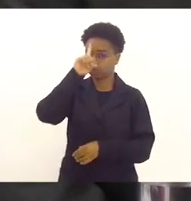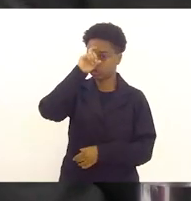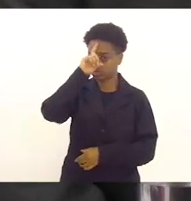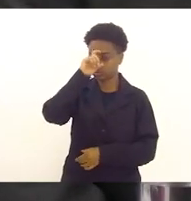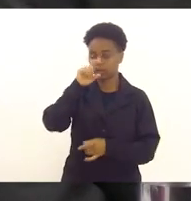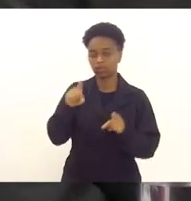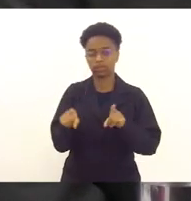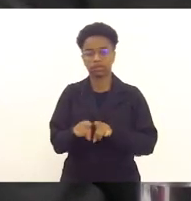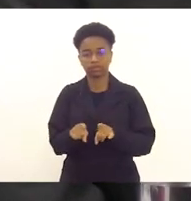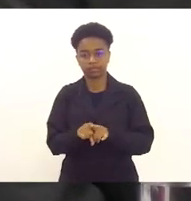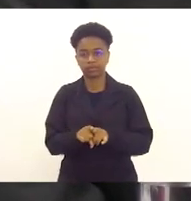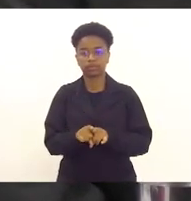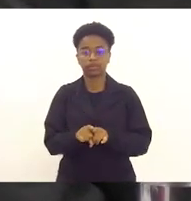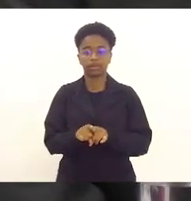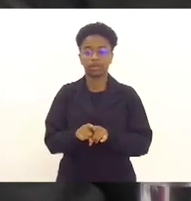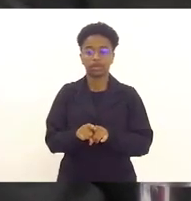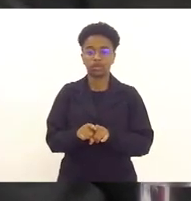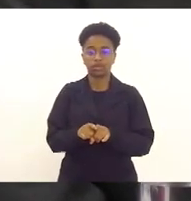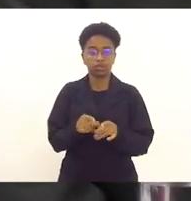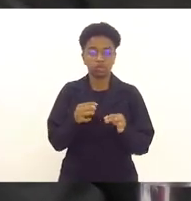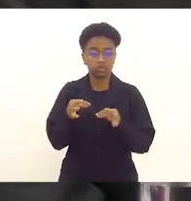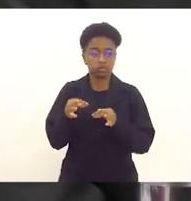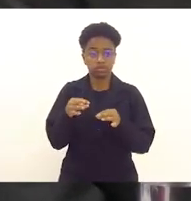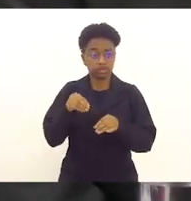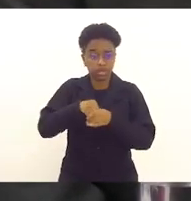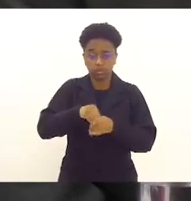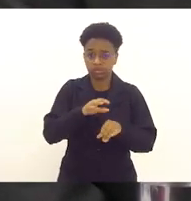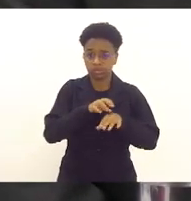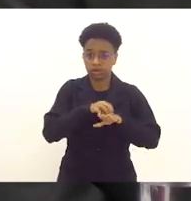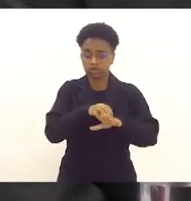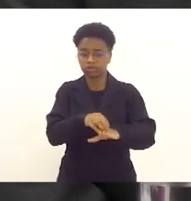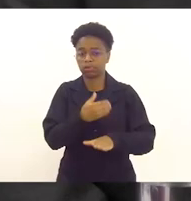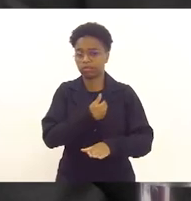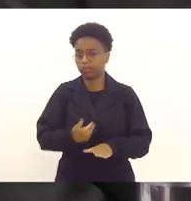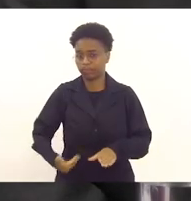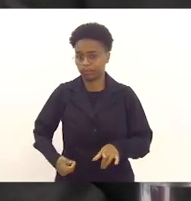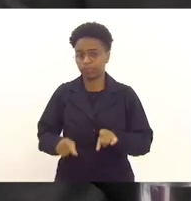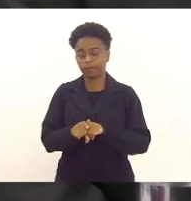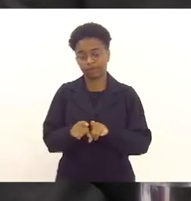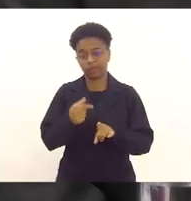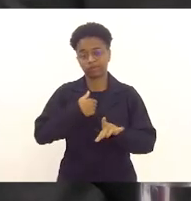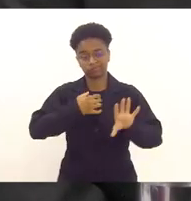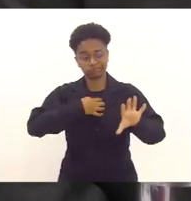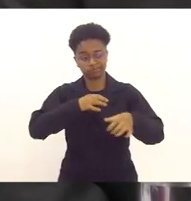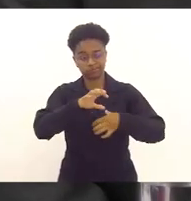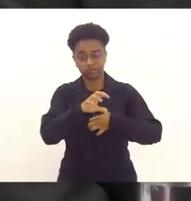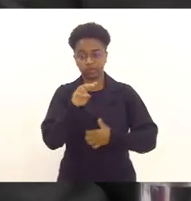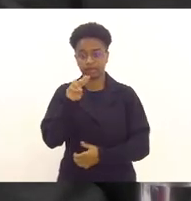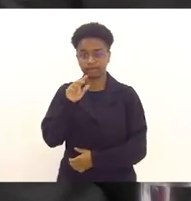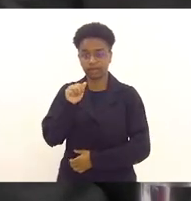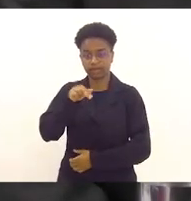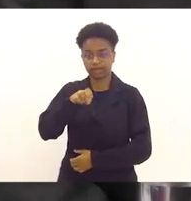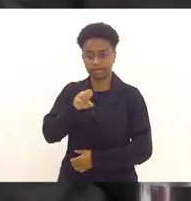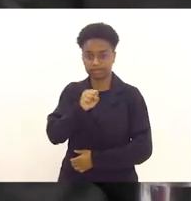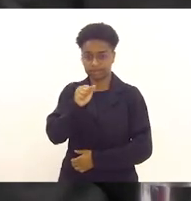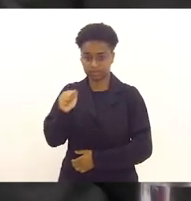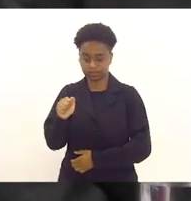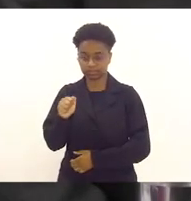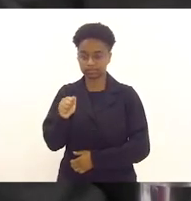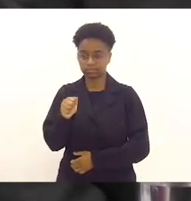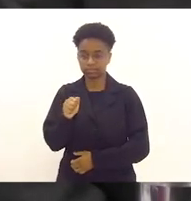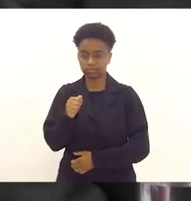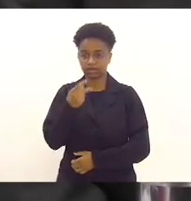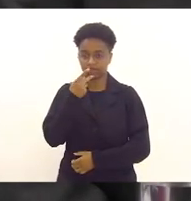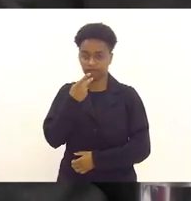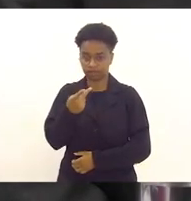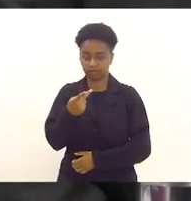enfrentam violência em nos nos transportes públicos E aí me compadeça aqui da Vanessa né Vanessa né